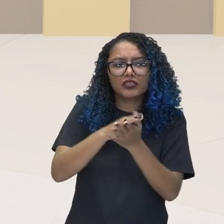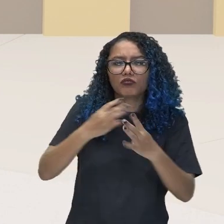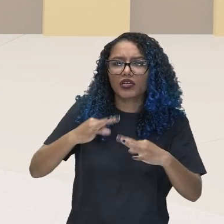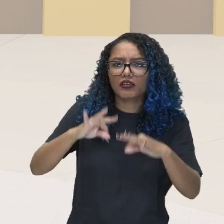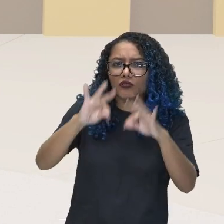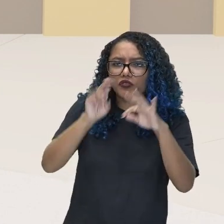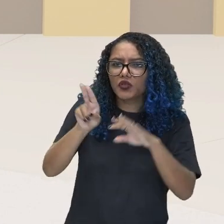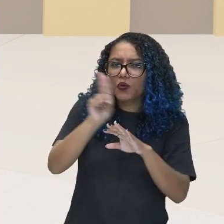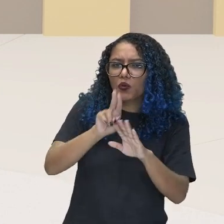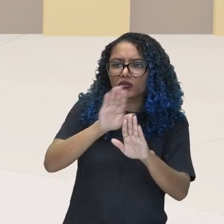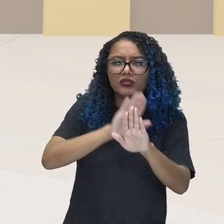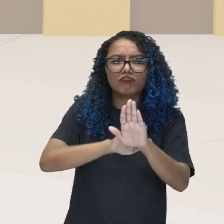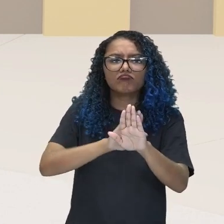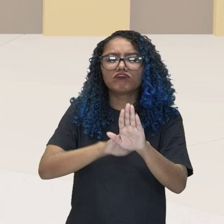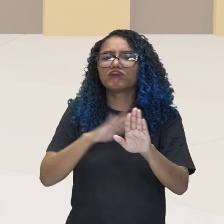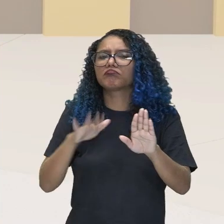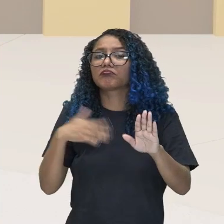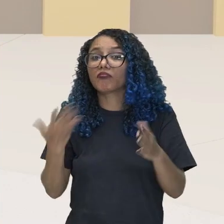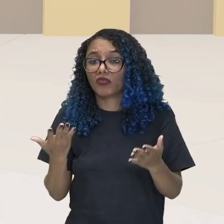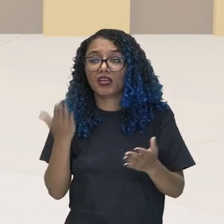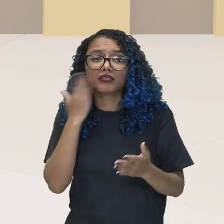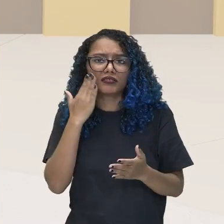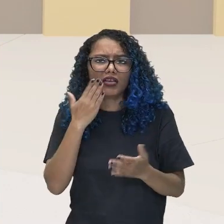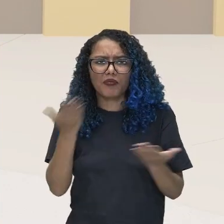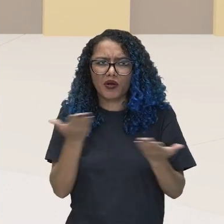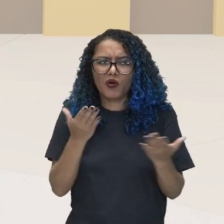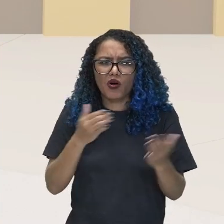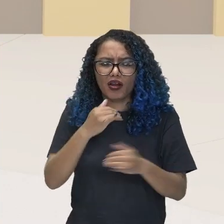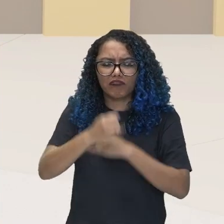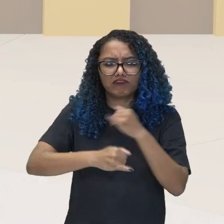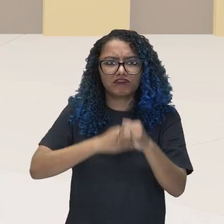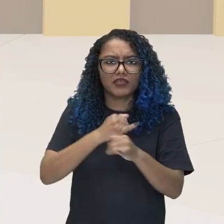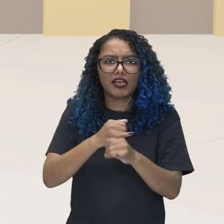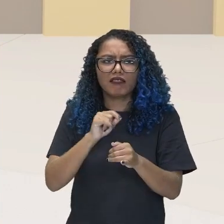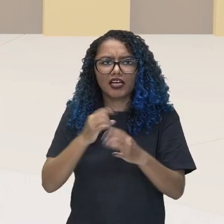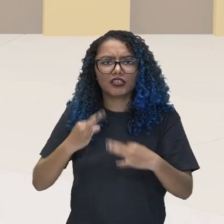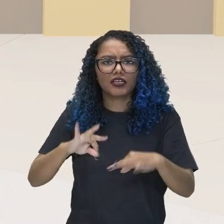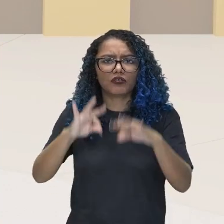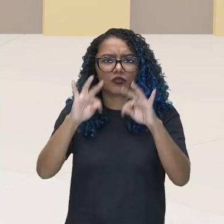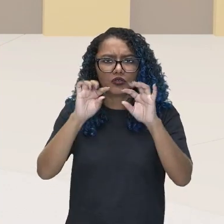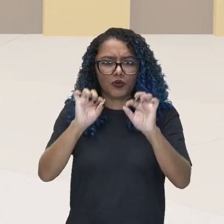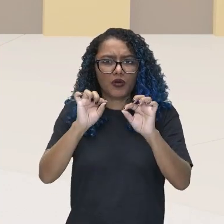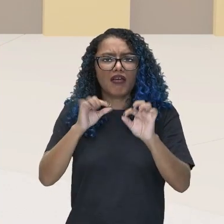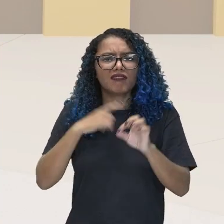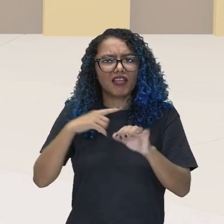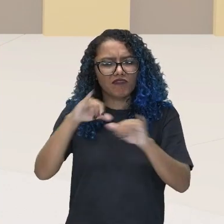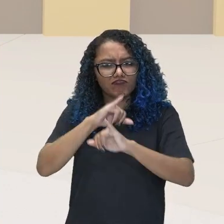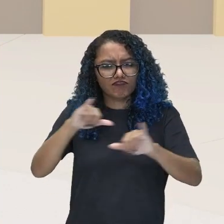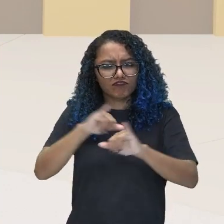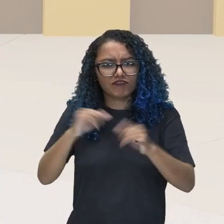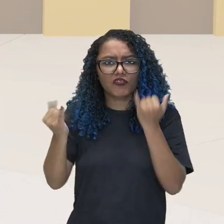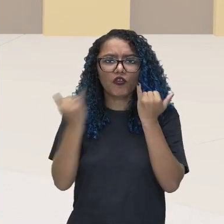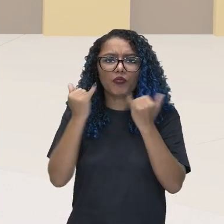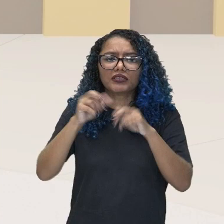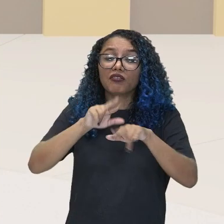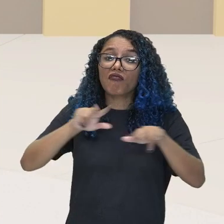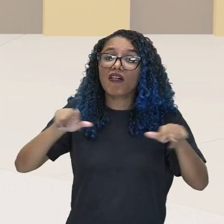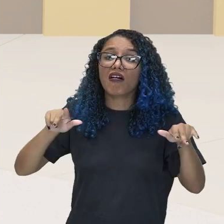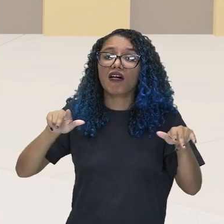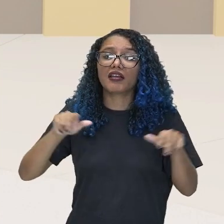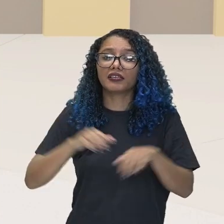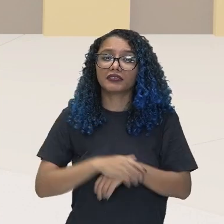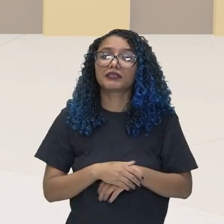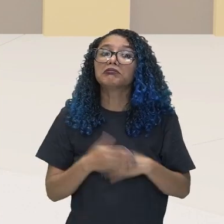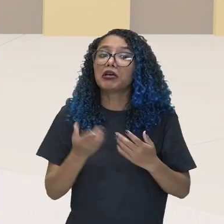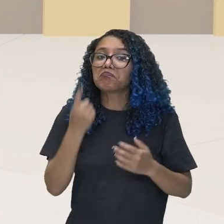a nossa era digital, muita informação, e as habilidades literárias, elas buscam trabalhar